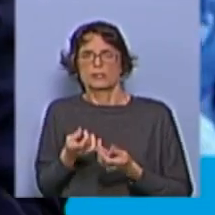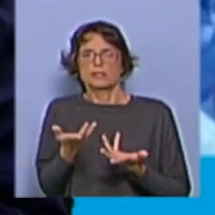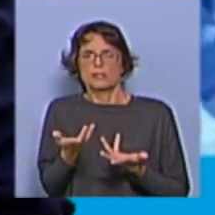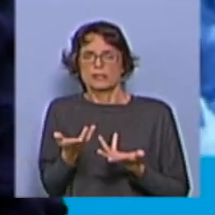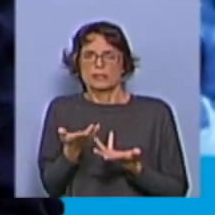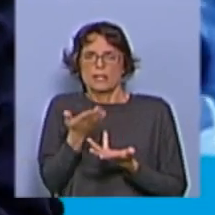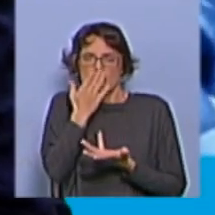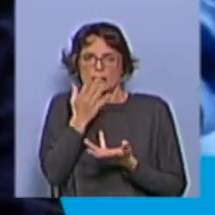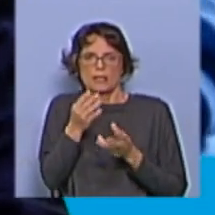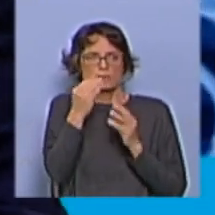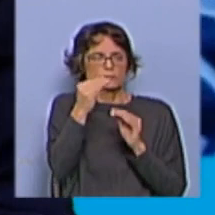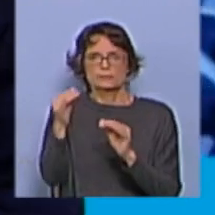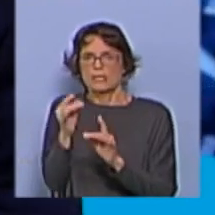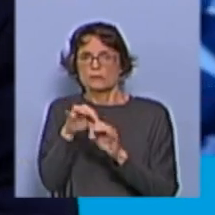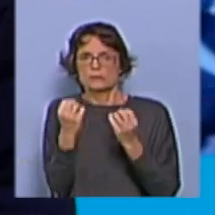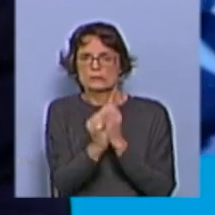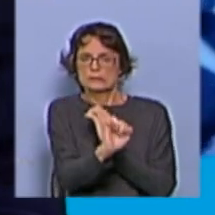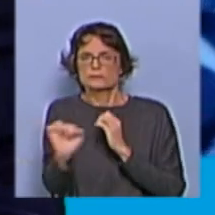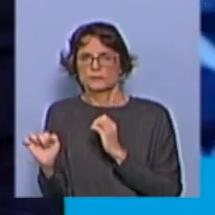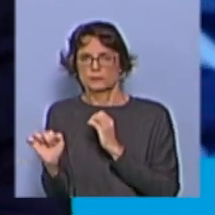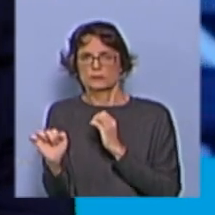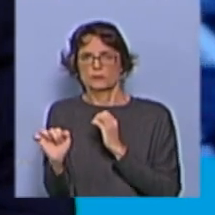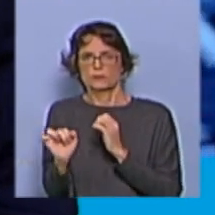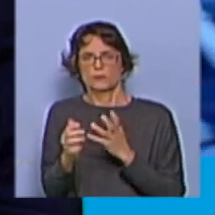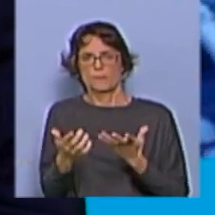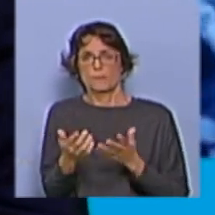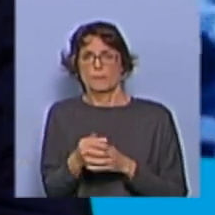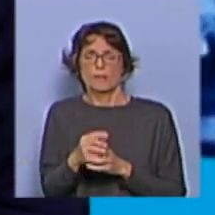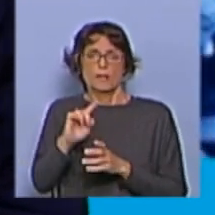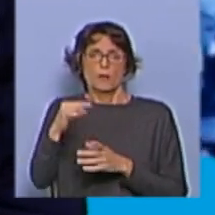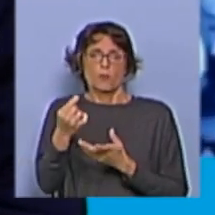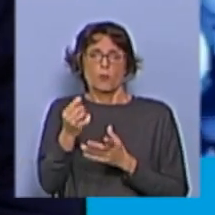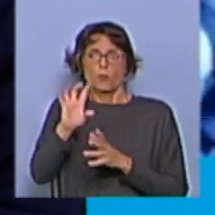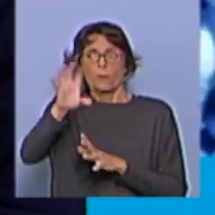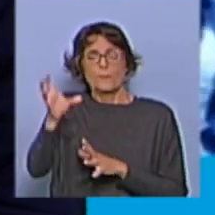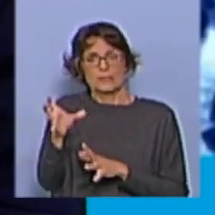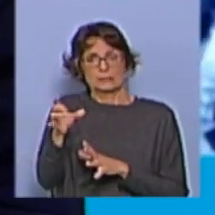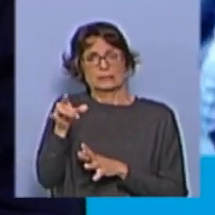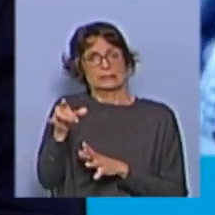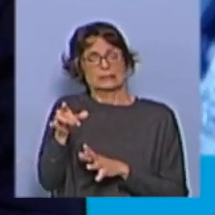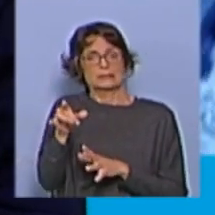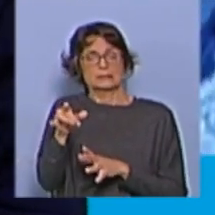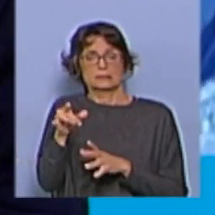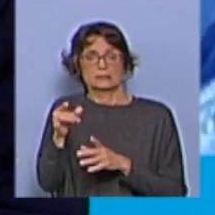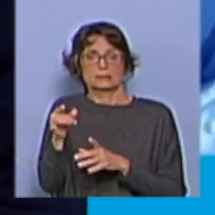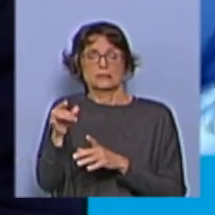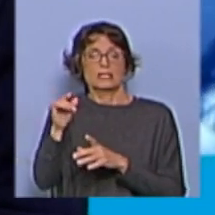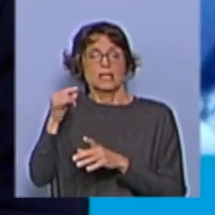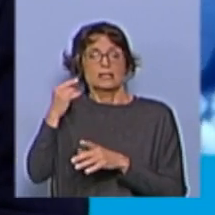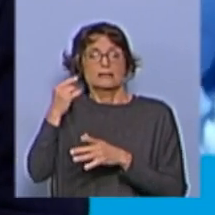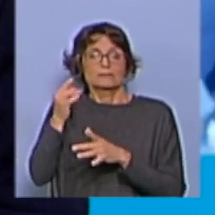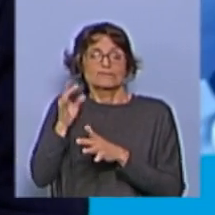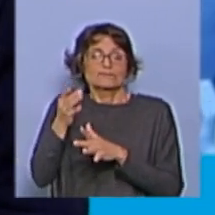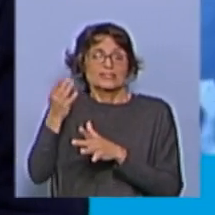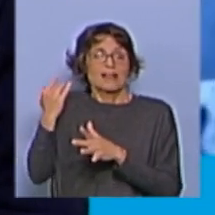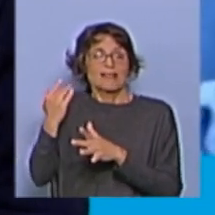bom senso e mais prudentes e com mais experiência. Governos, ou melhor, países onde já existiam fortes tensões. Mais uma vez,